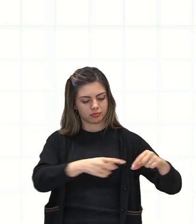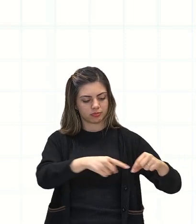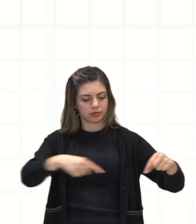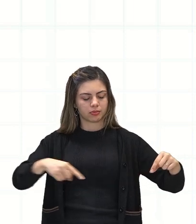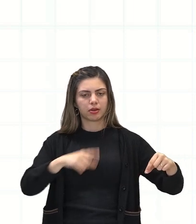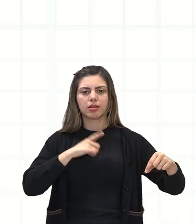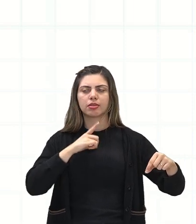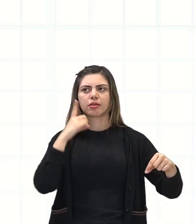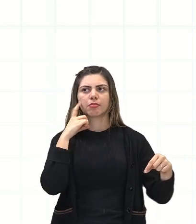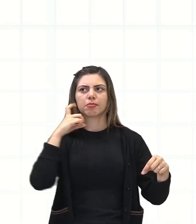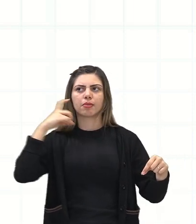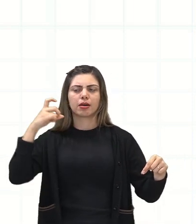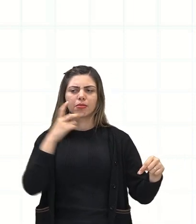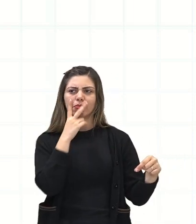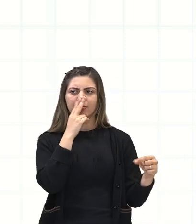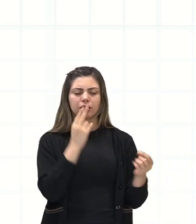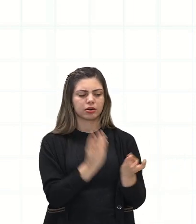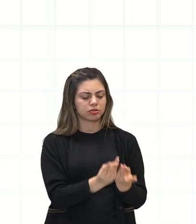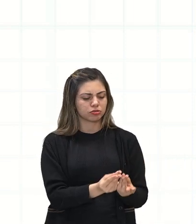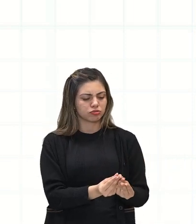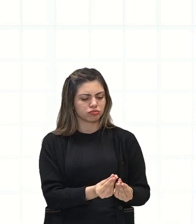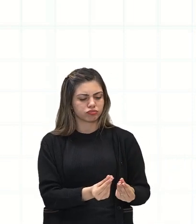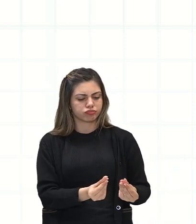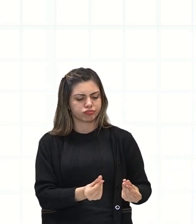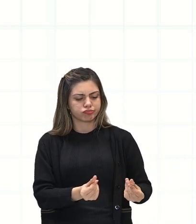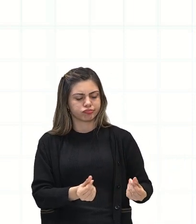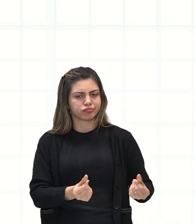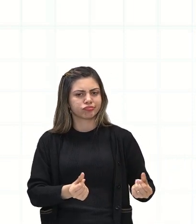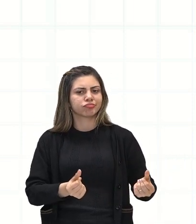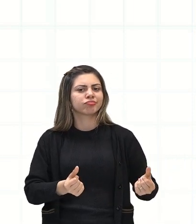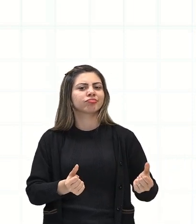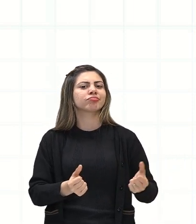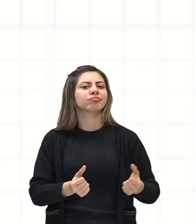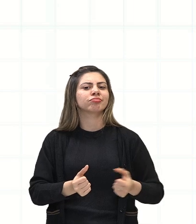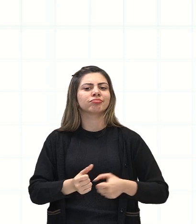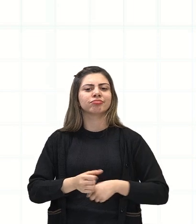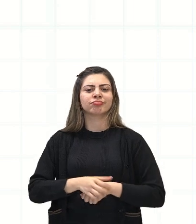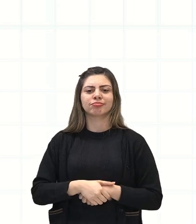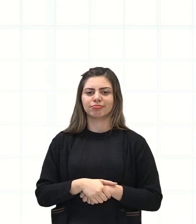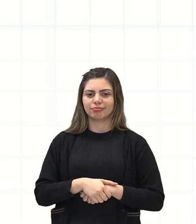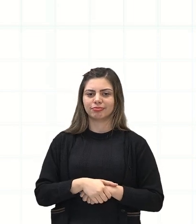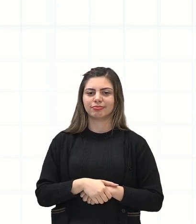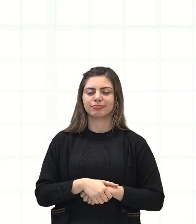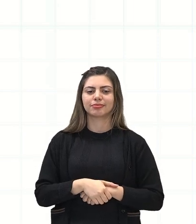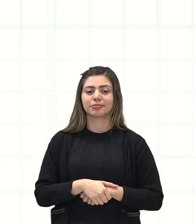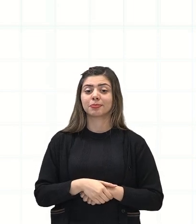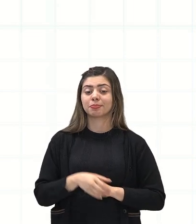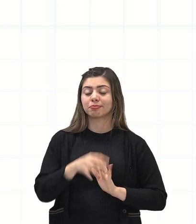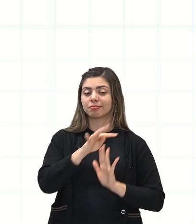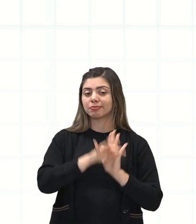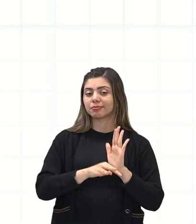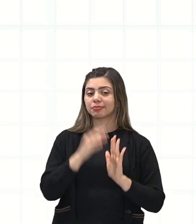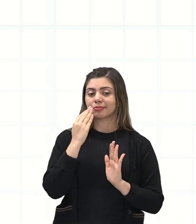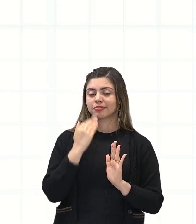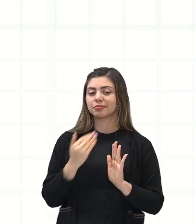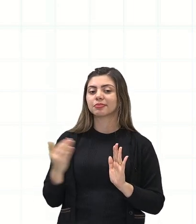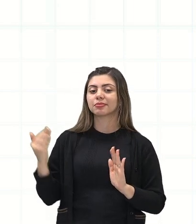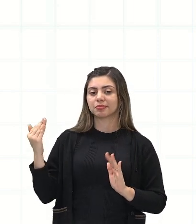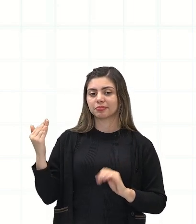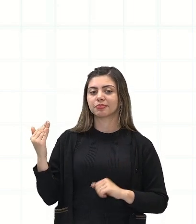vão dilacerando e deliciando, rasgando as almas que nas sombras tremem. E sons